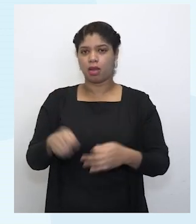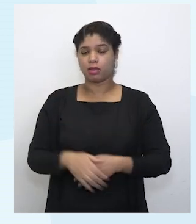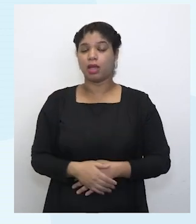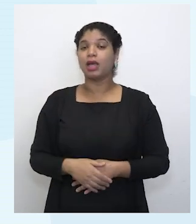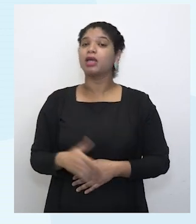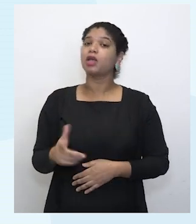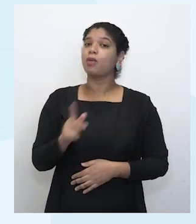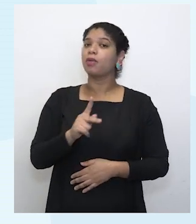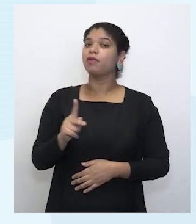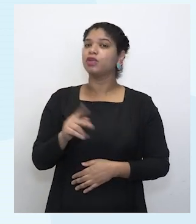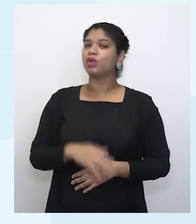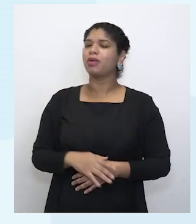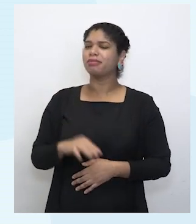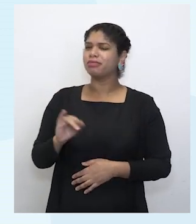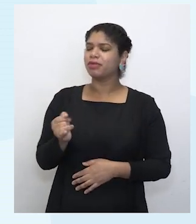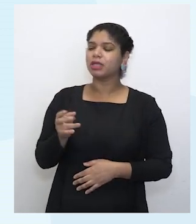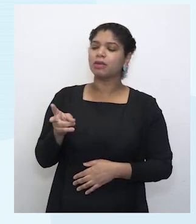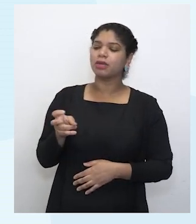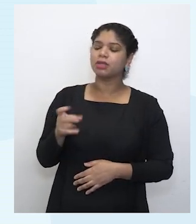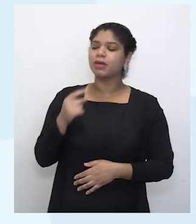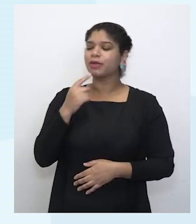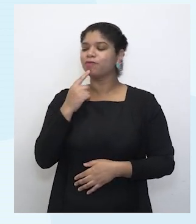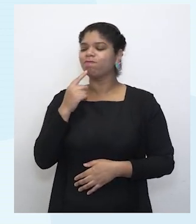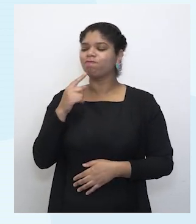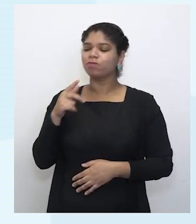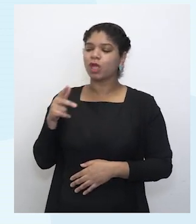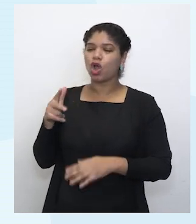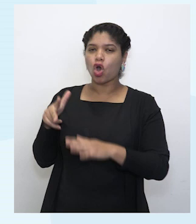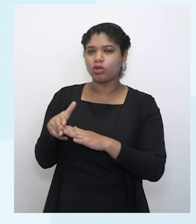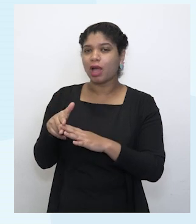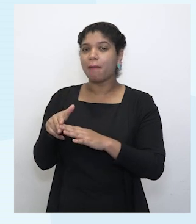pode intervir também.